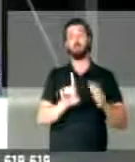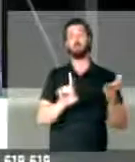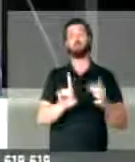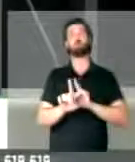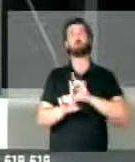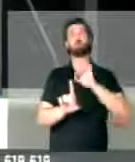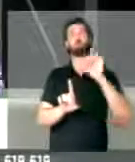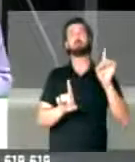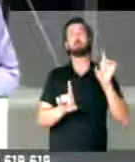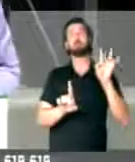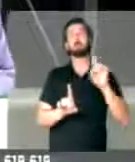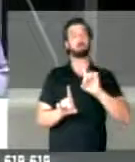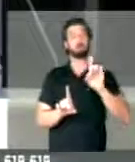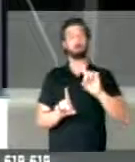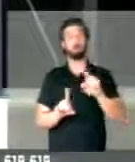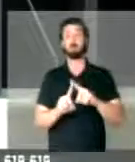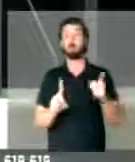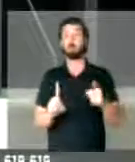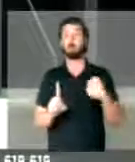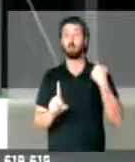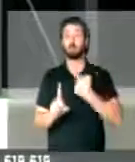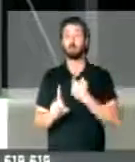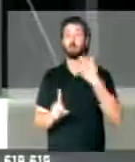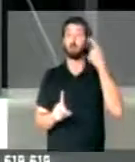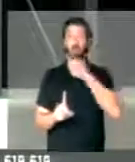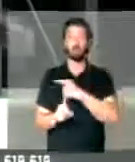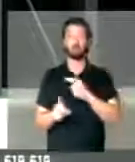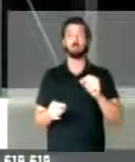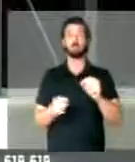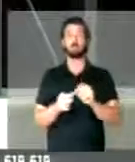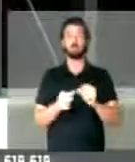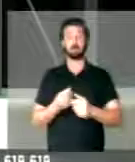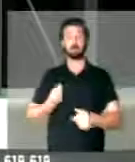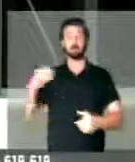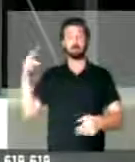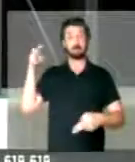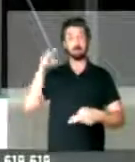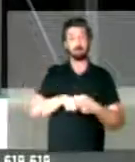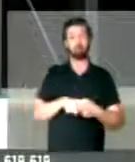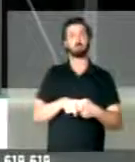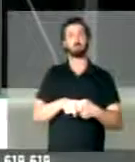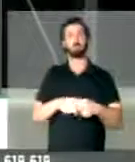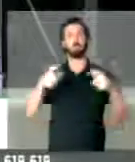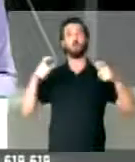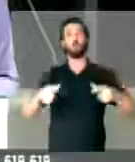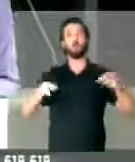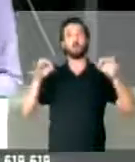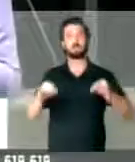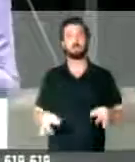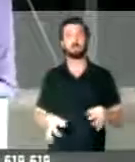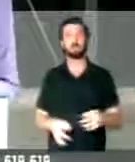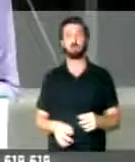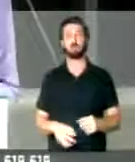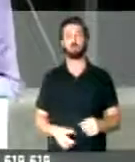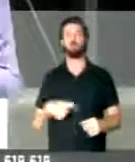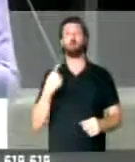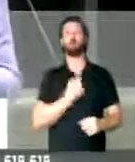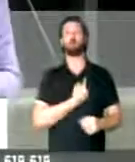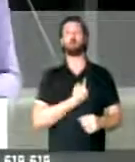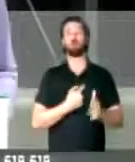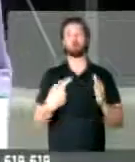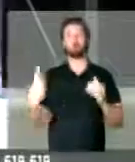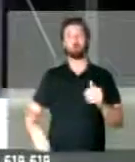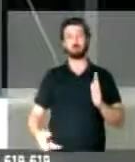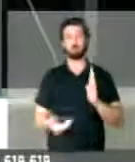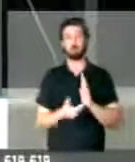internacional, mas para que nós possamos ocupar o devido espaço nosso